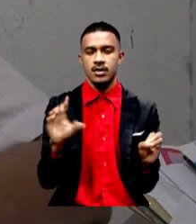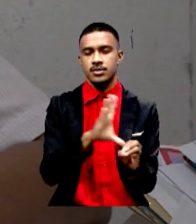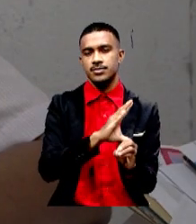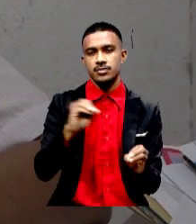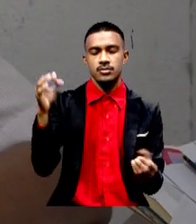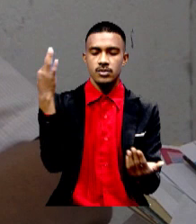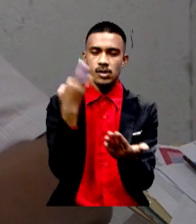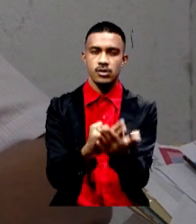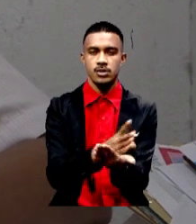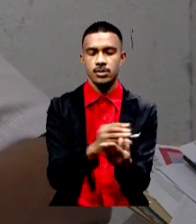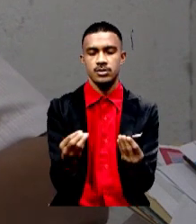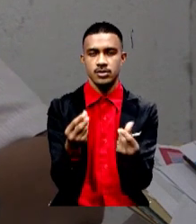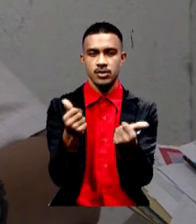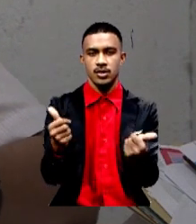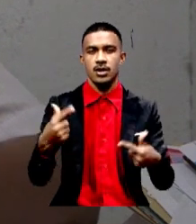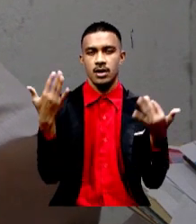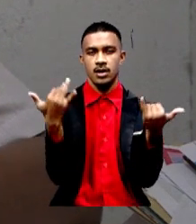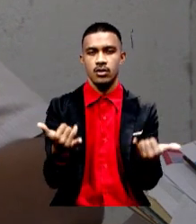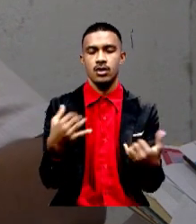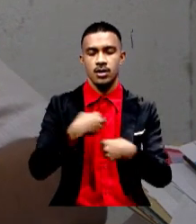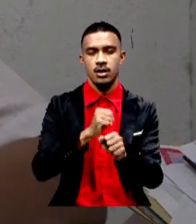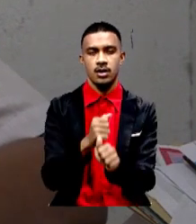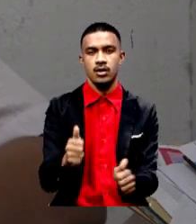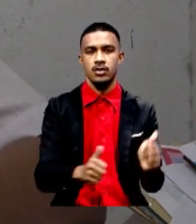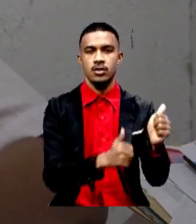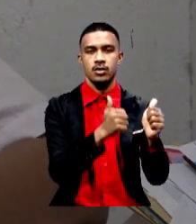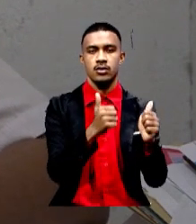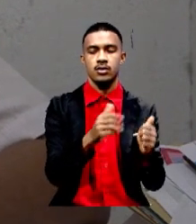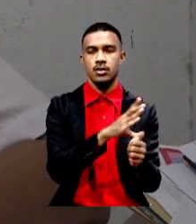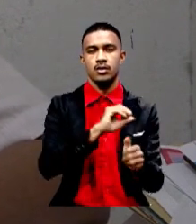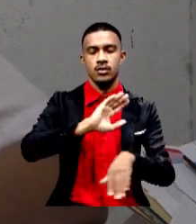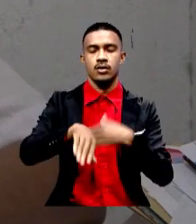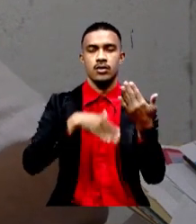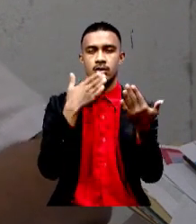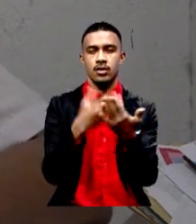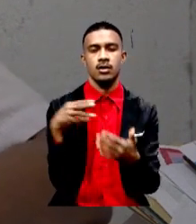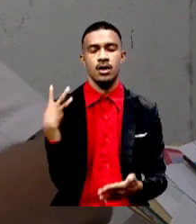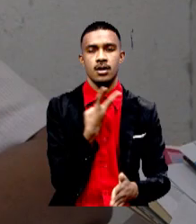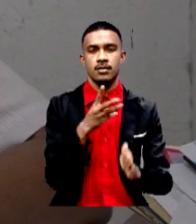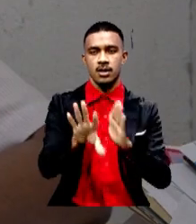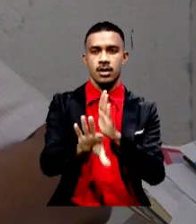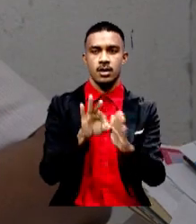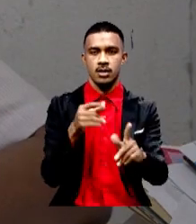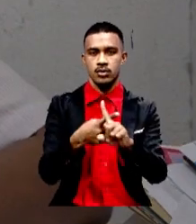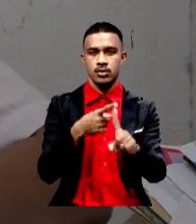de parar então agora da implementação custo serne voto a meta no si dodor